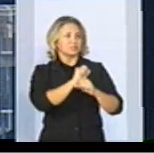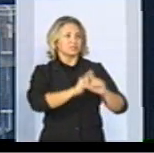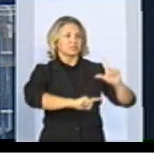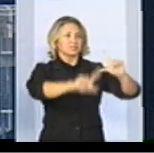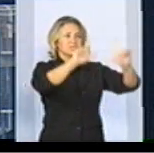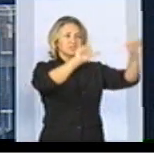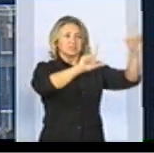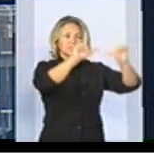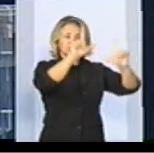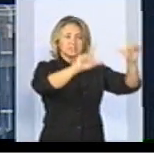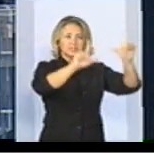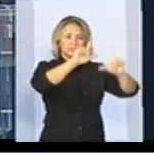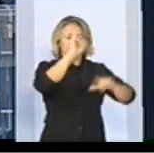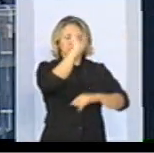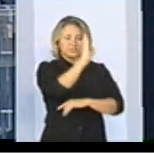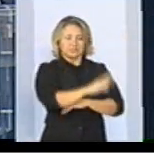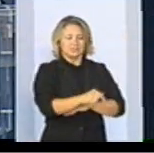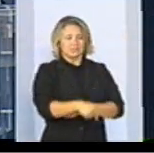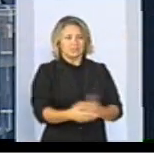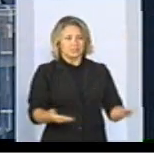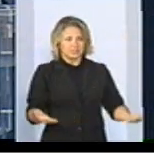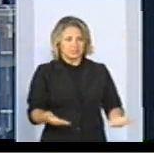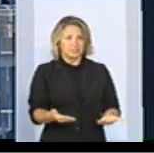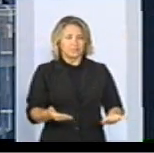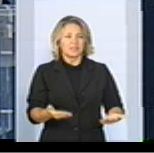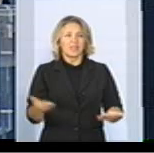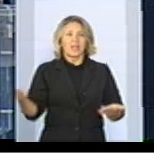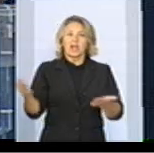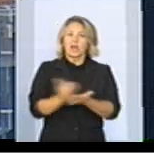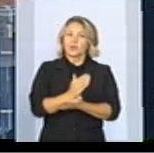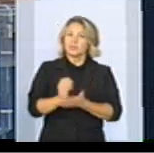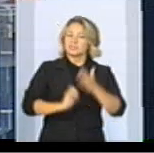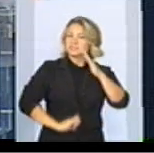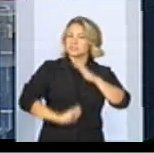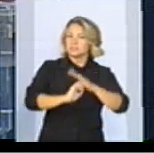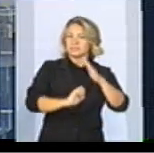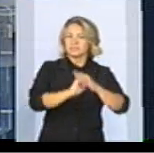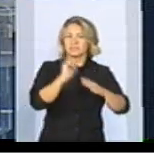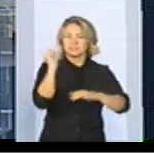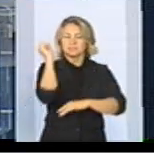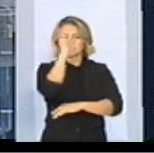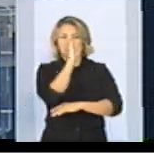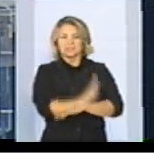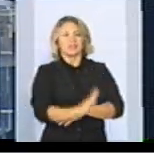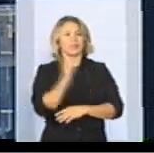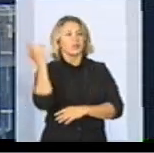Ao menos 4 empresas estrangeiras faturam sozinha mais que todo o mercado audiovisual brasileiro.